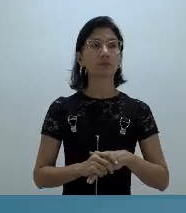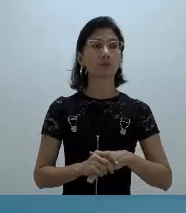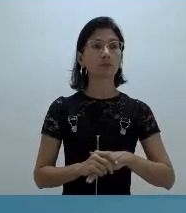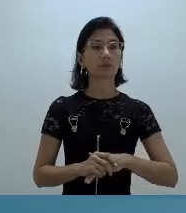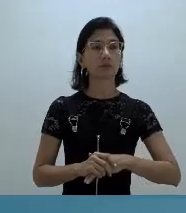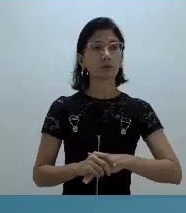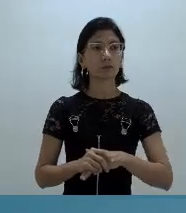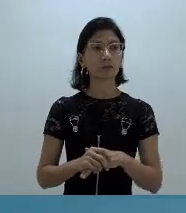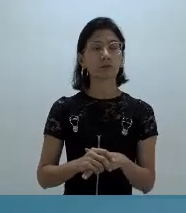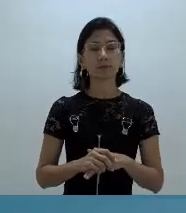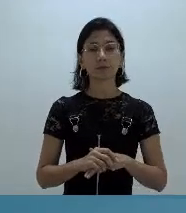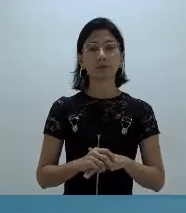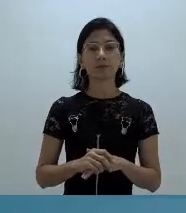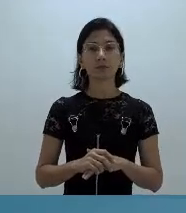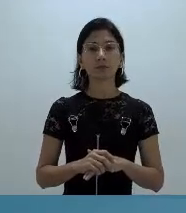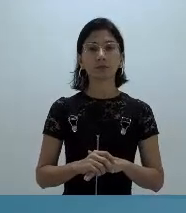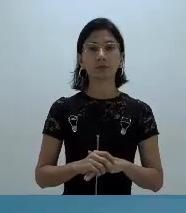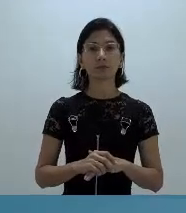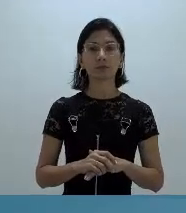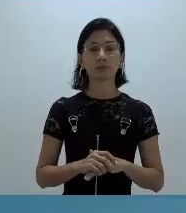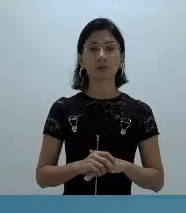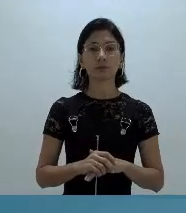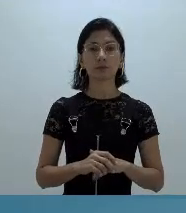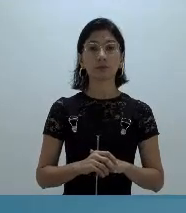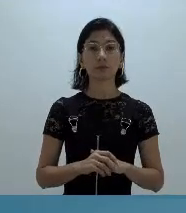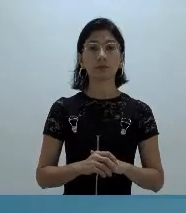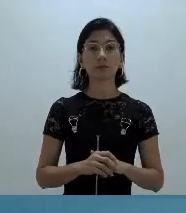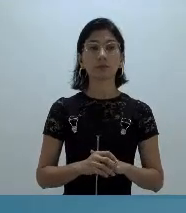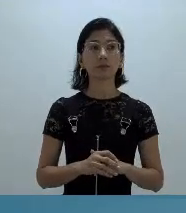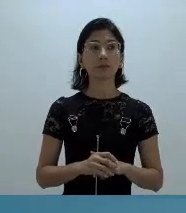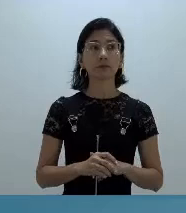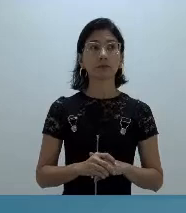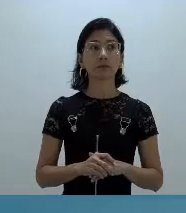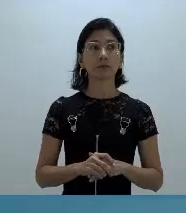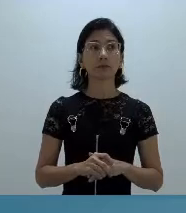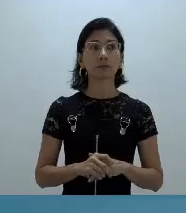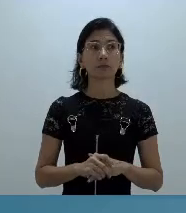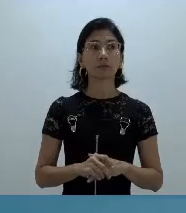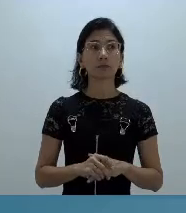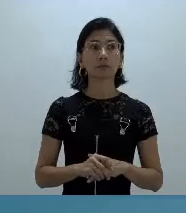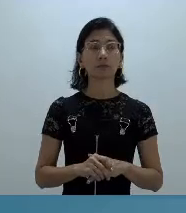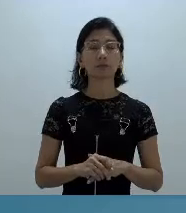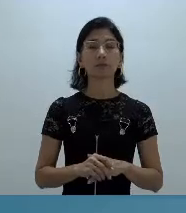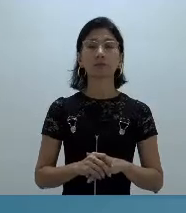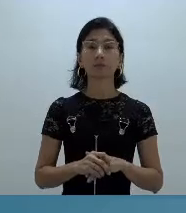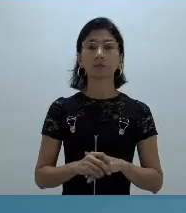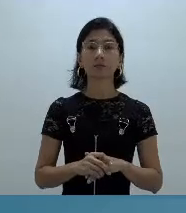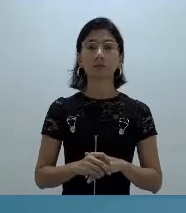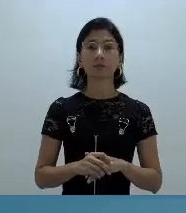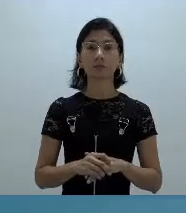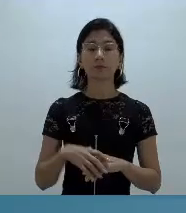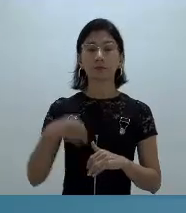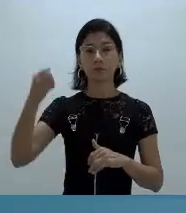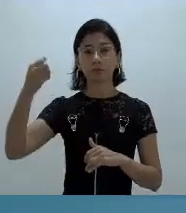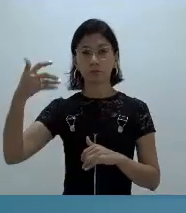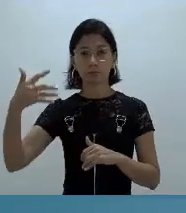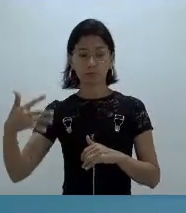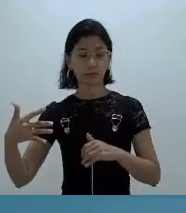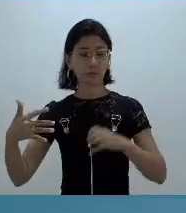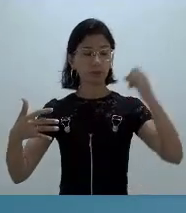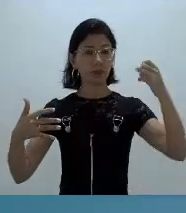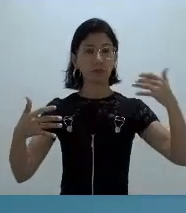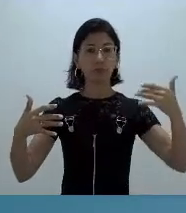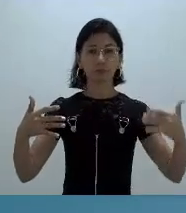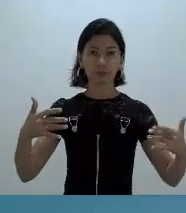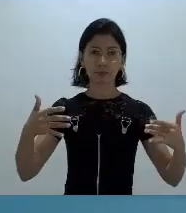Eu passei um vídeo de comunicação ao convênio da presidência, muito pela parte gravada, e em relação ao acolhimento parcial da